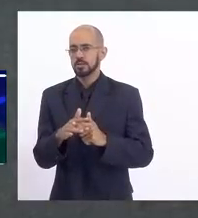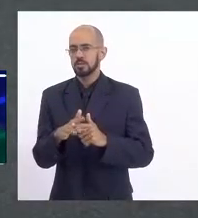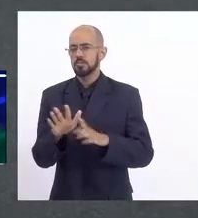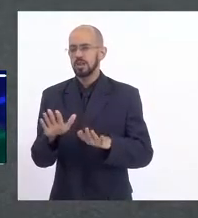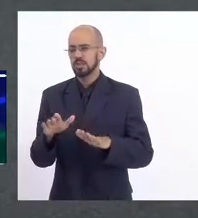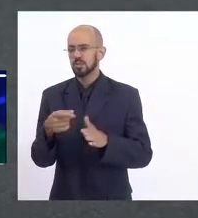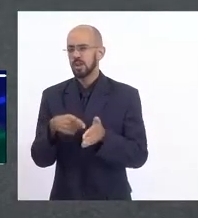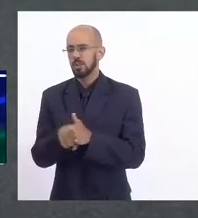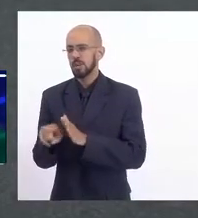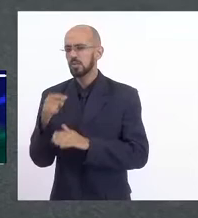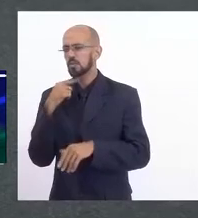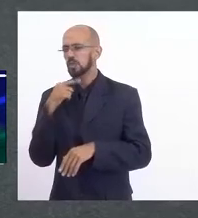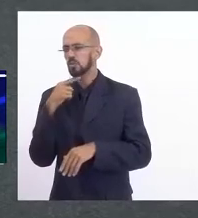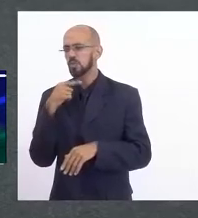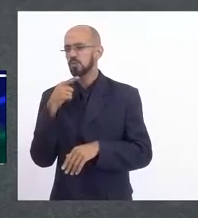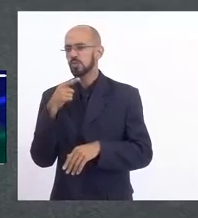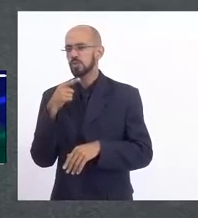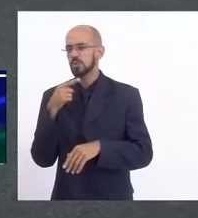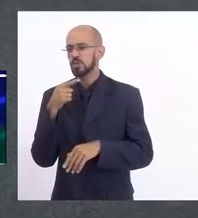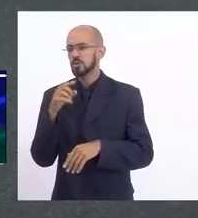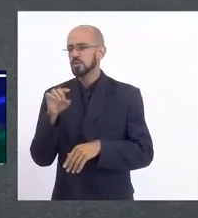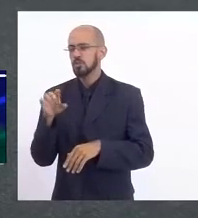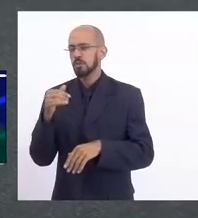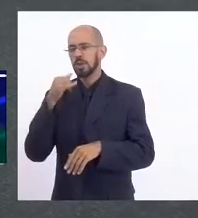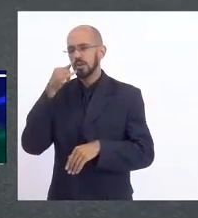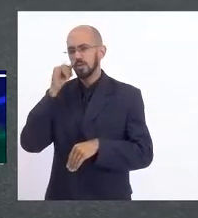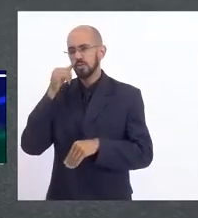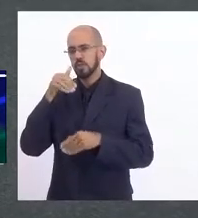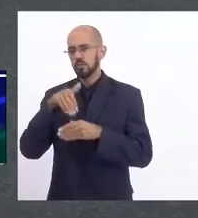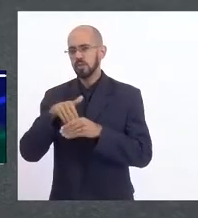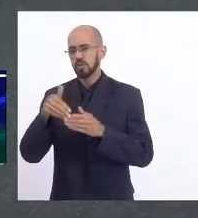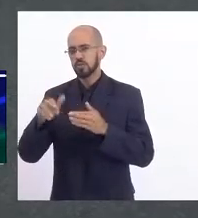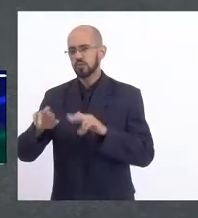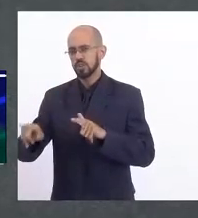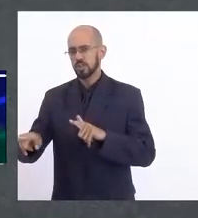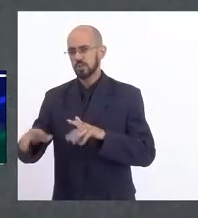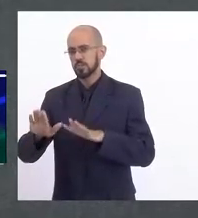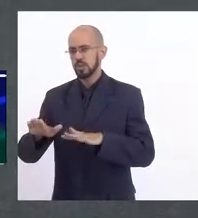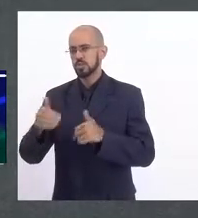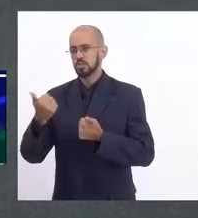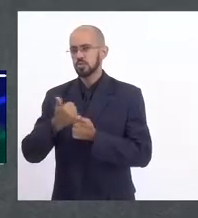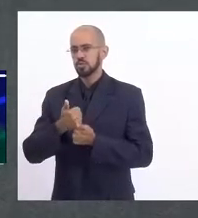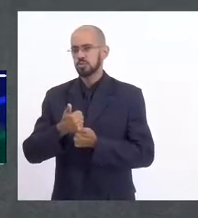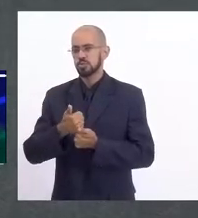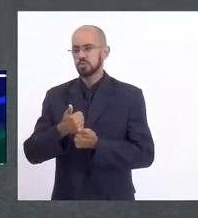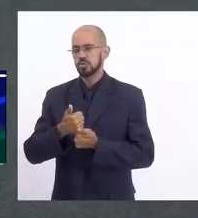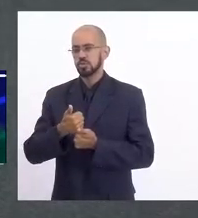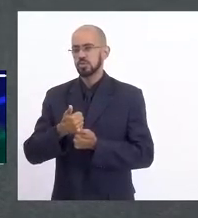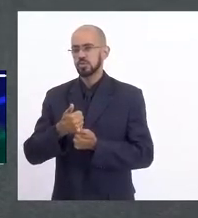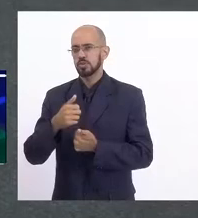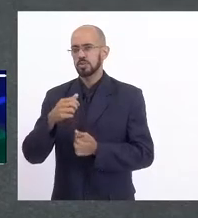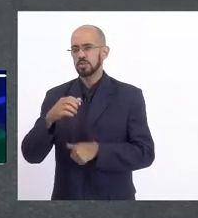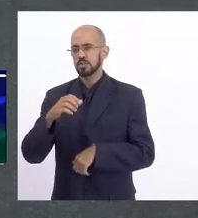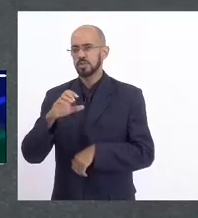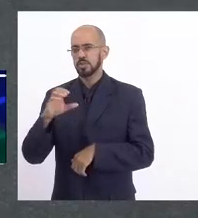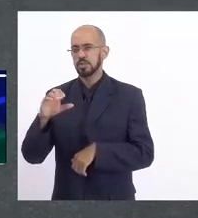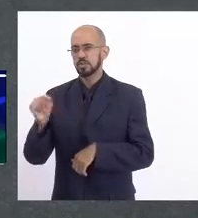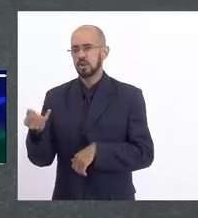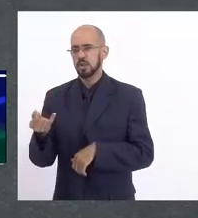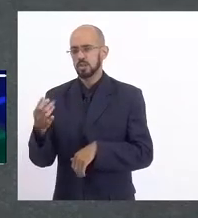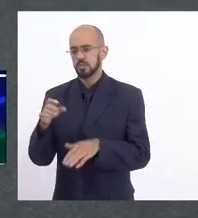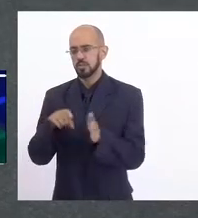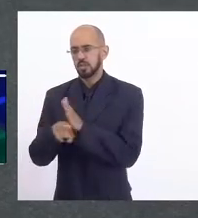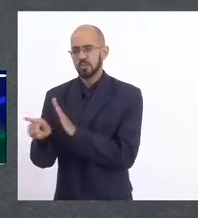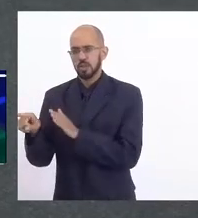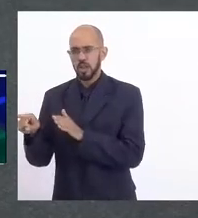dúvida, para não fazer um voto divergente à toa. Se no substitutivo proposto pela CCJ... Deputado Márcio... Deputado Márcio, eu queria só tirar uma